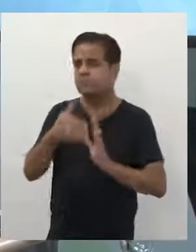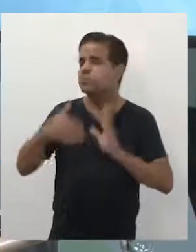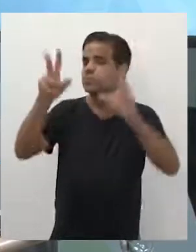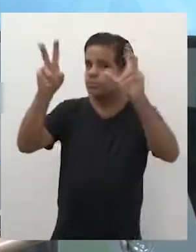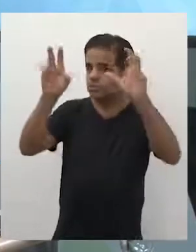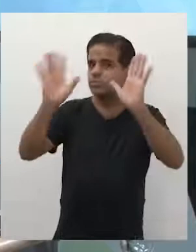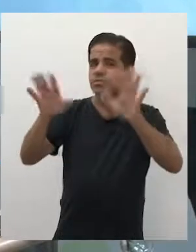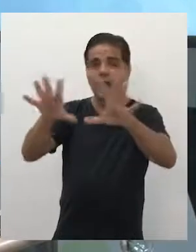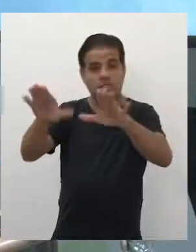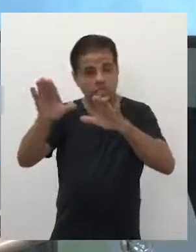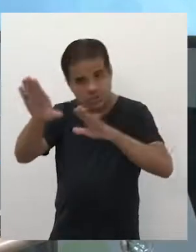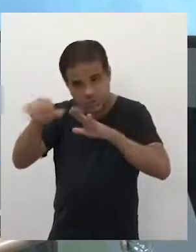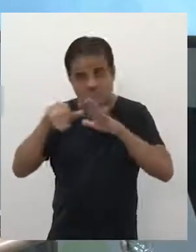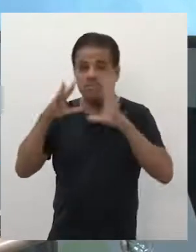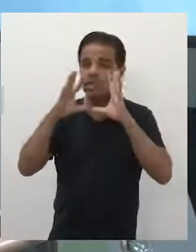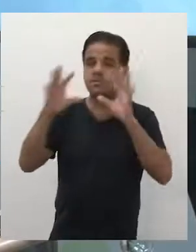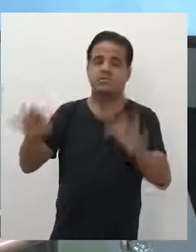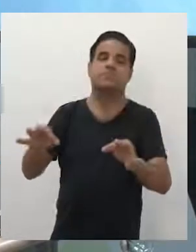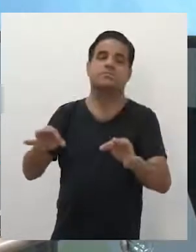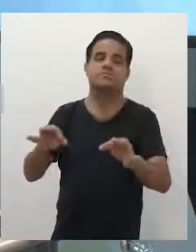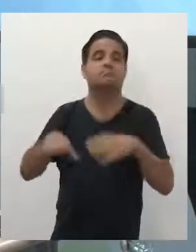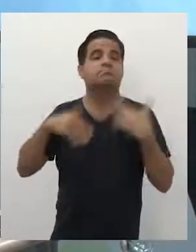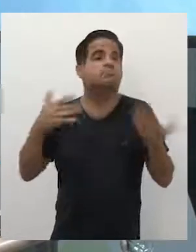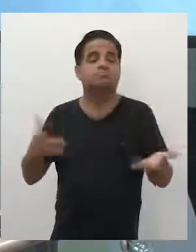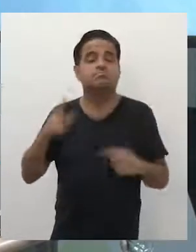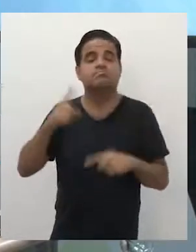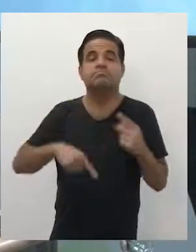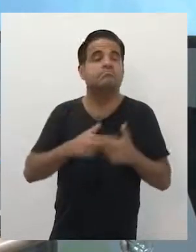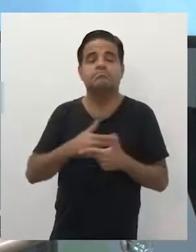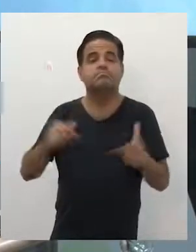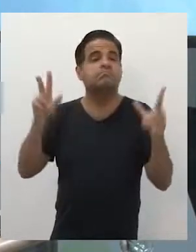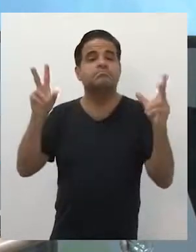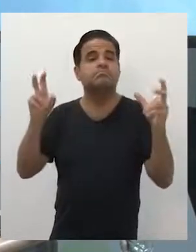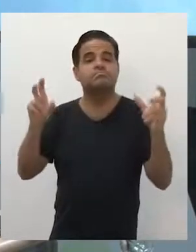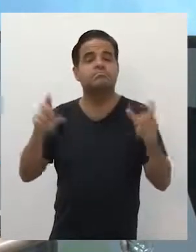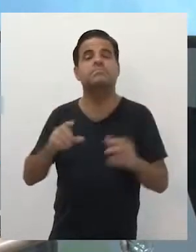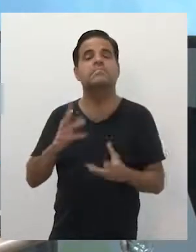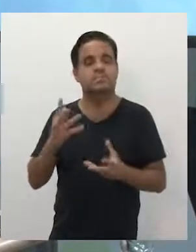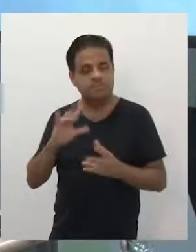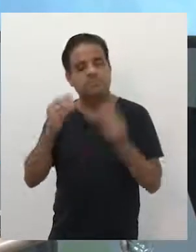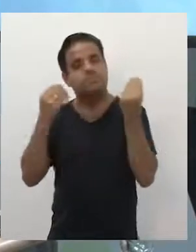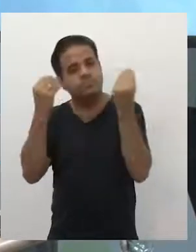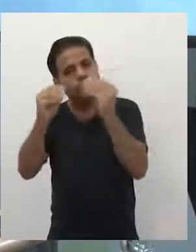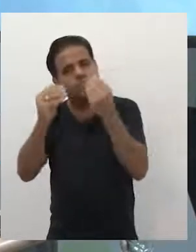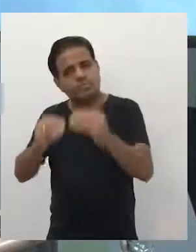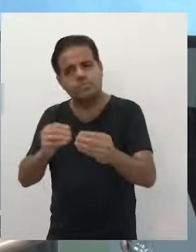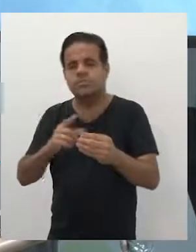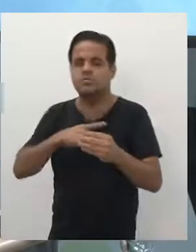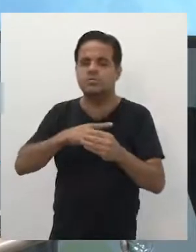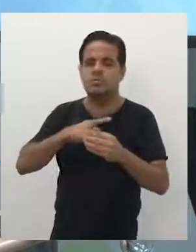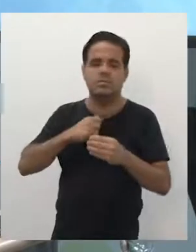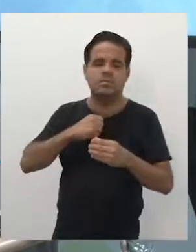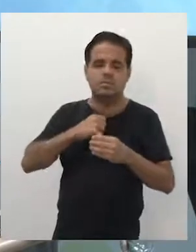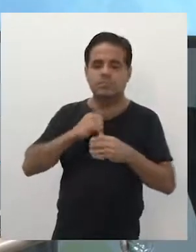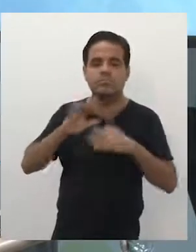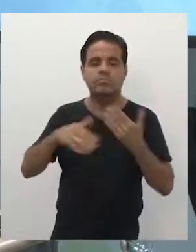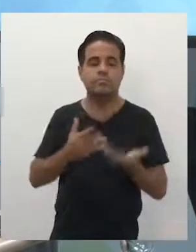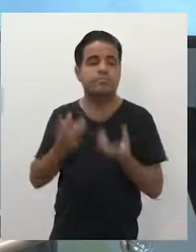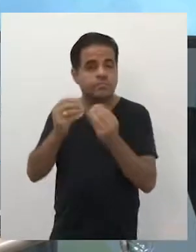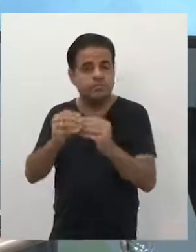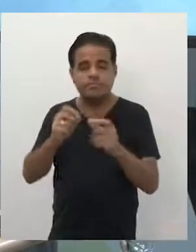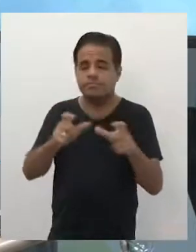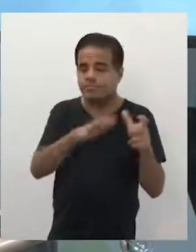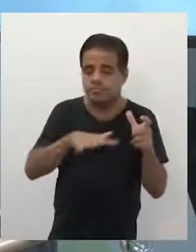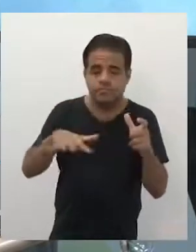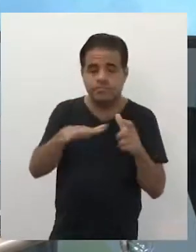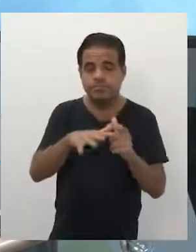ele já chama a atenção. E quais são os elementos do subtítulo? Então, ele vai acrescentar. Então, nós temos aí o acréscimo desses territórios,